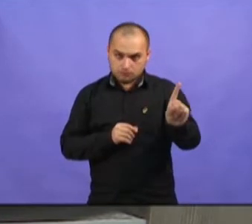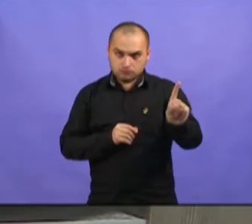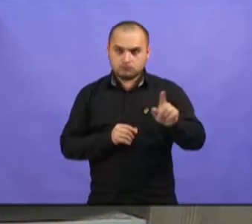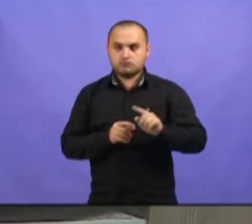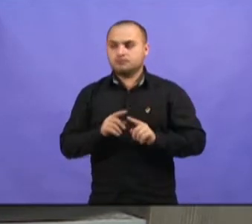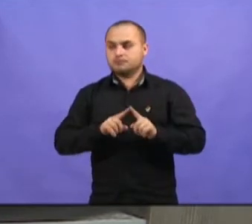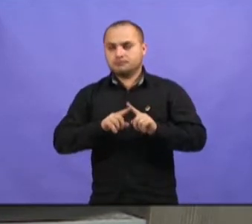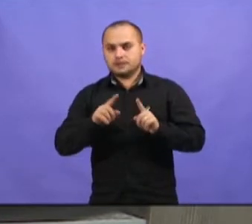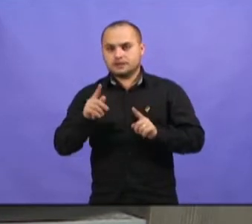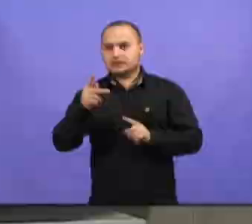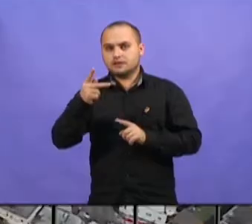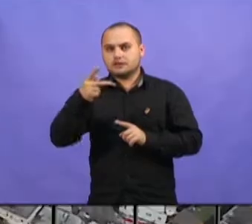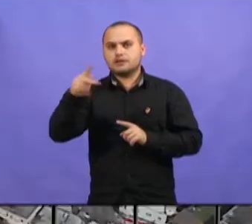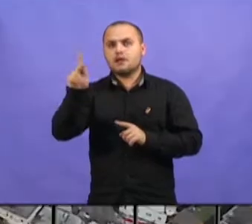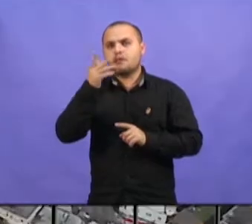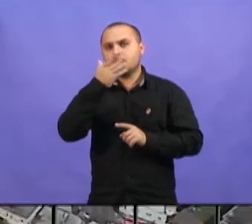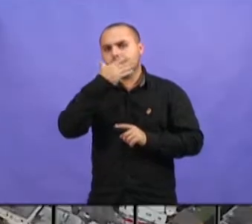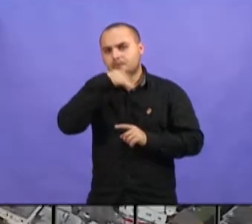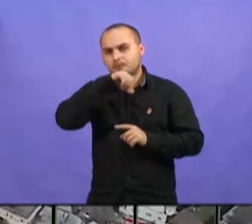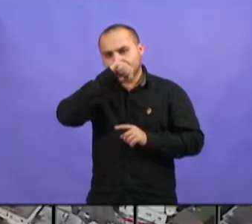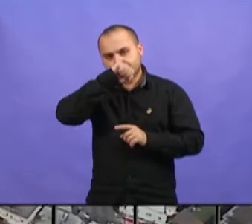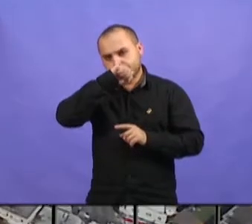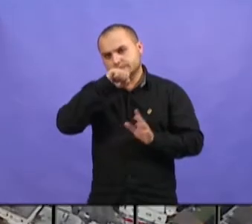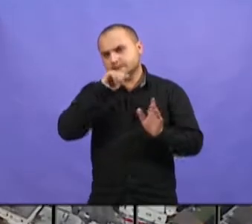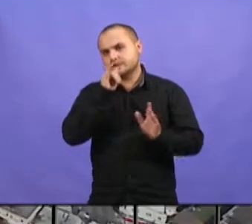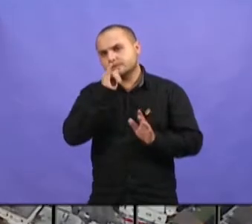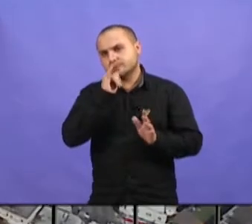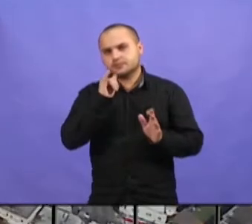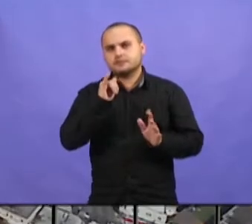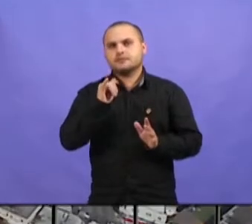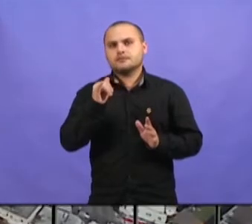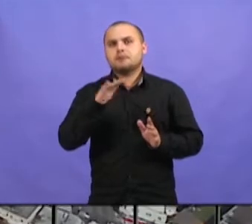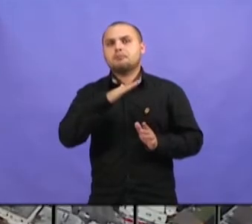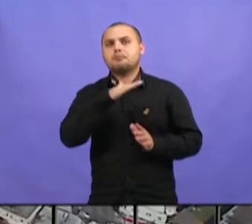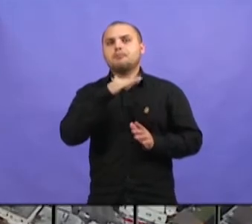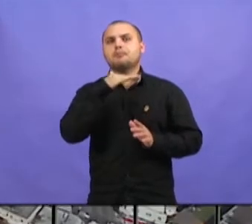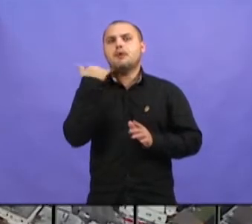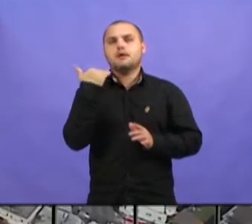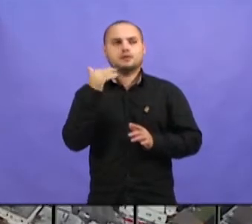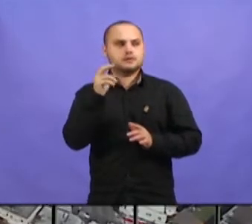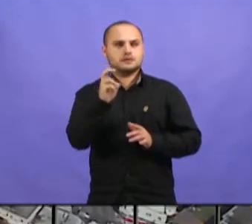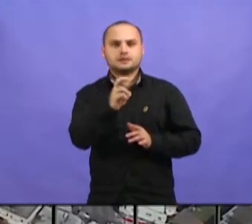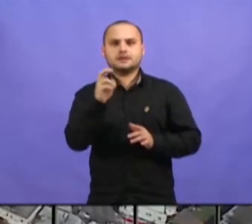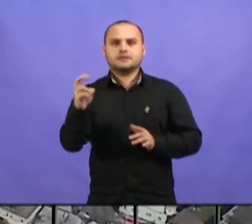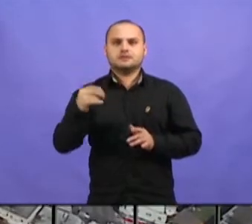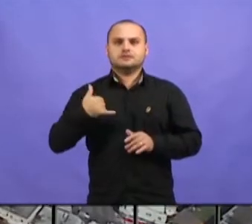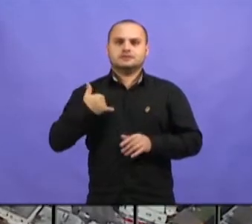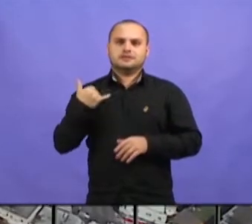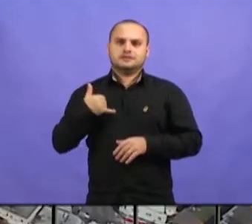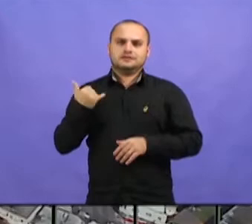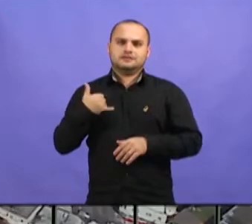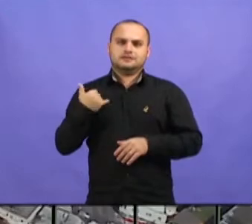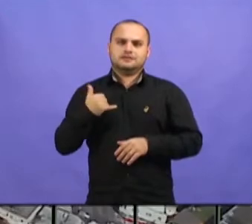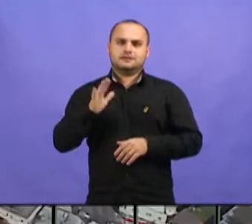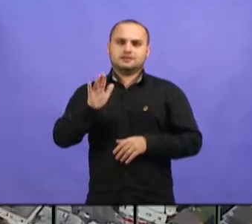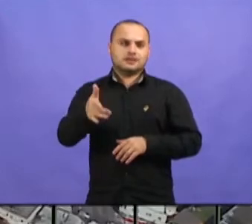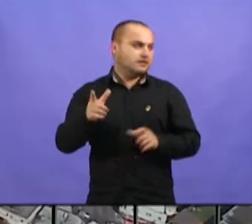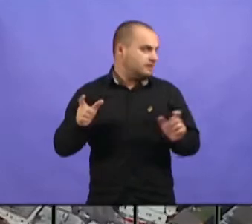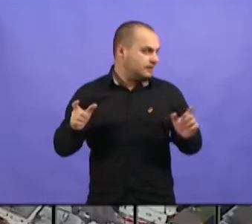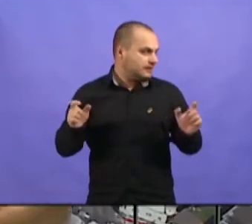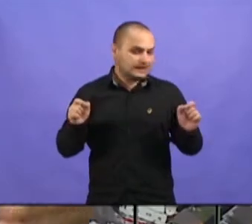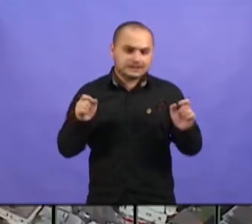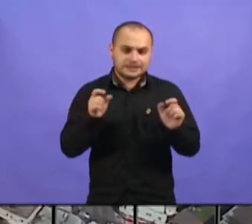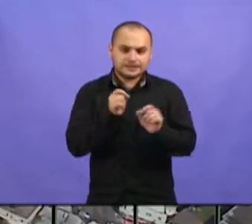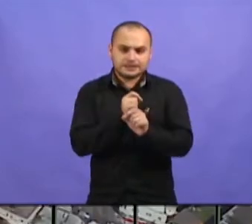pai, o pai do paciente, né, faleceu com 55 anos, né? E o câncer